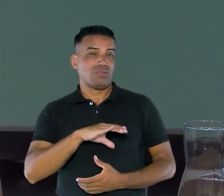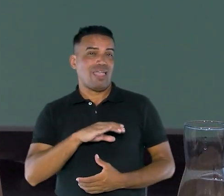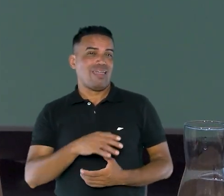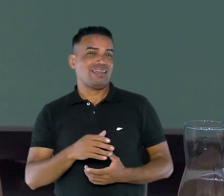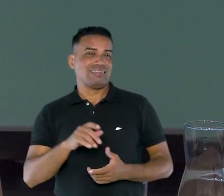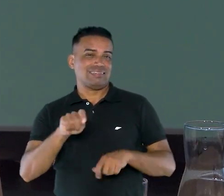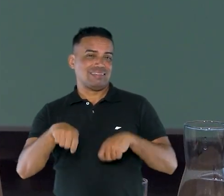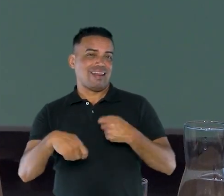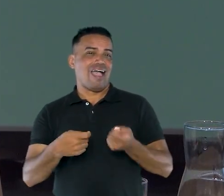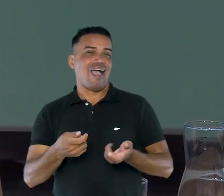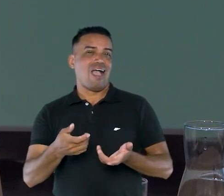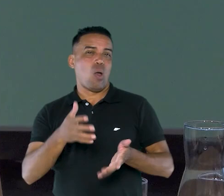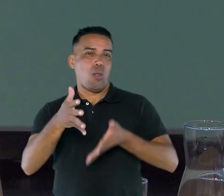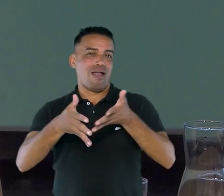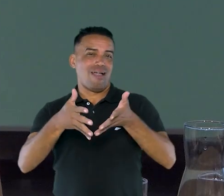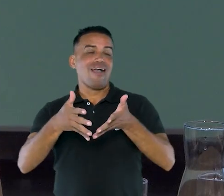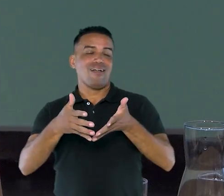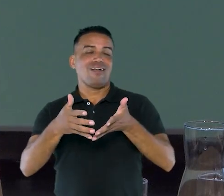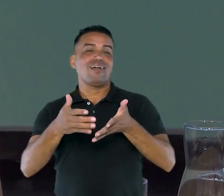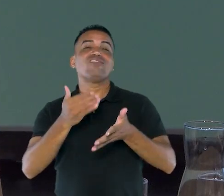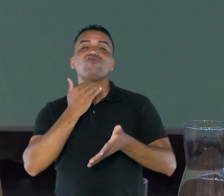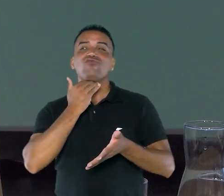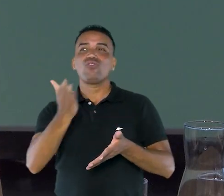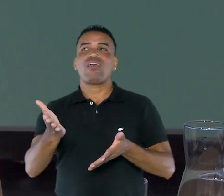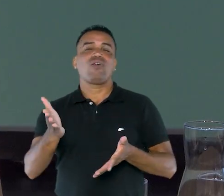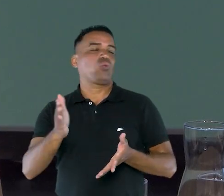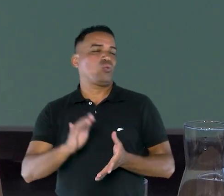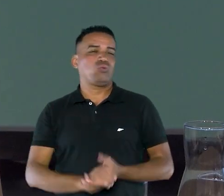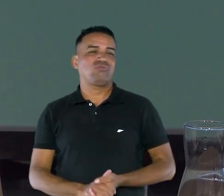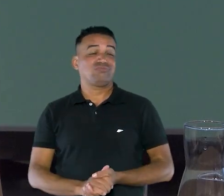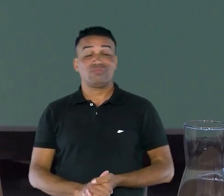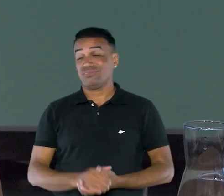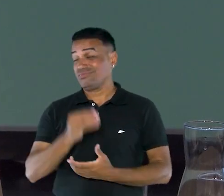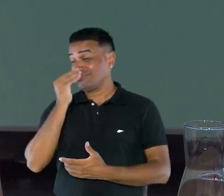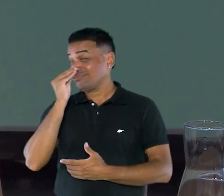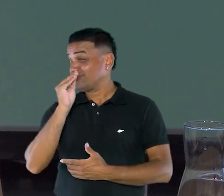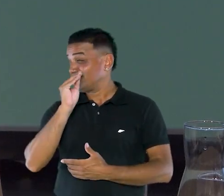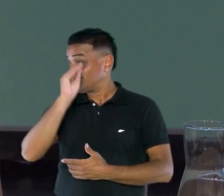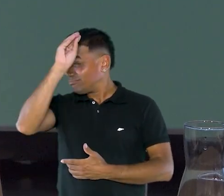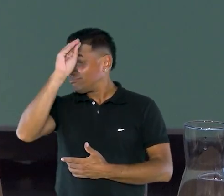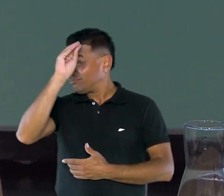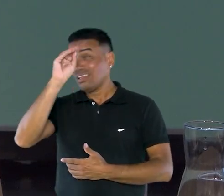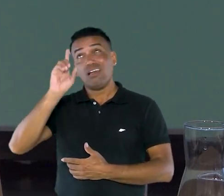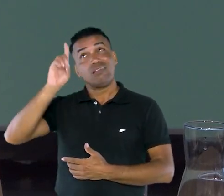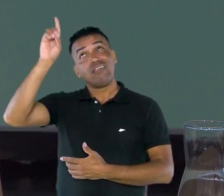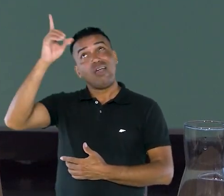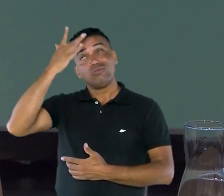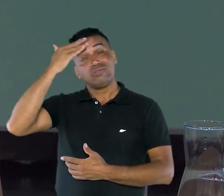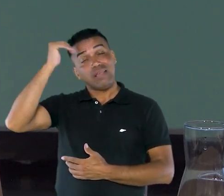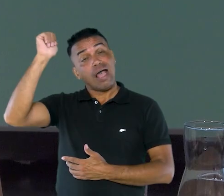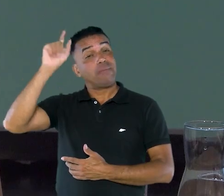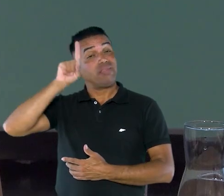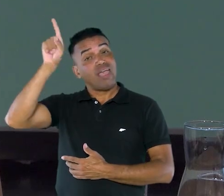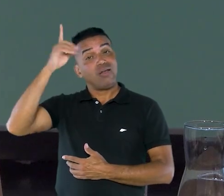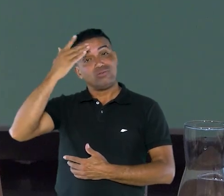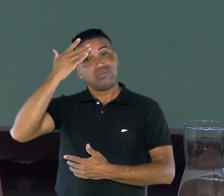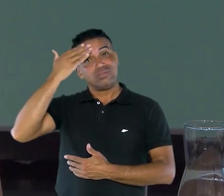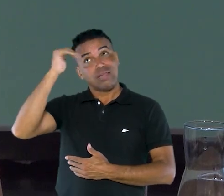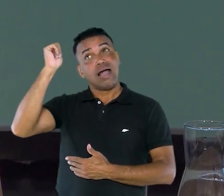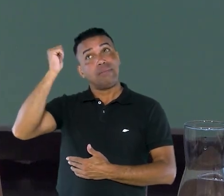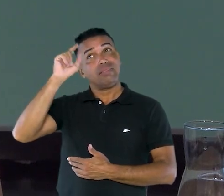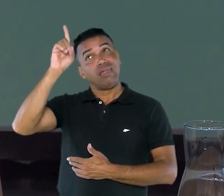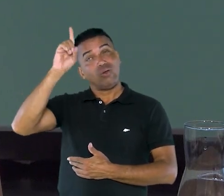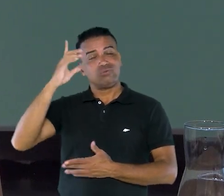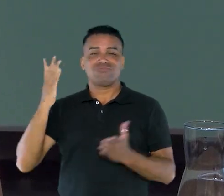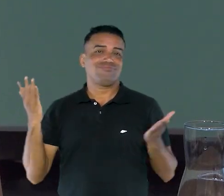né? Então, tá perdido, fuck off, estou fora e, né, entreguei para Deus. Ou, se